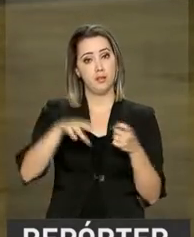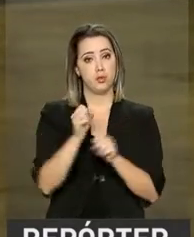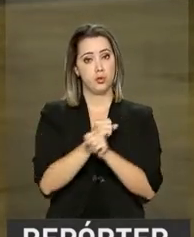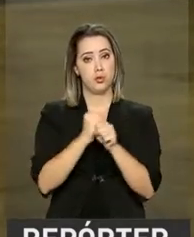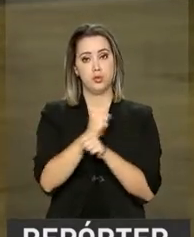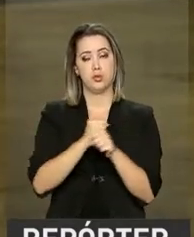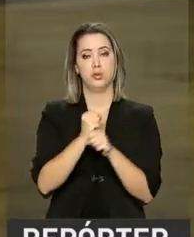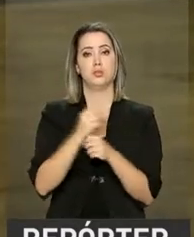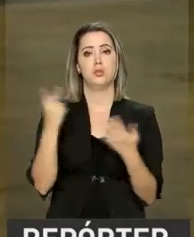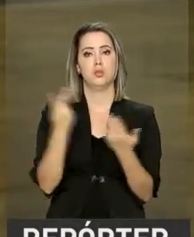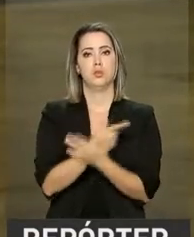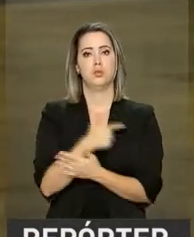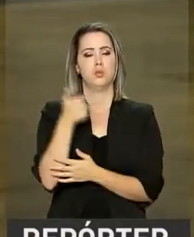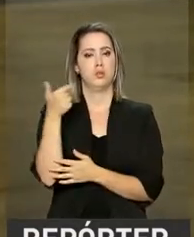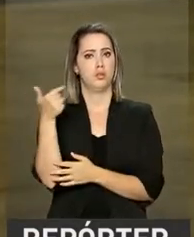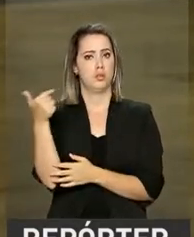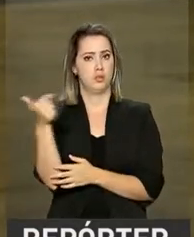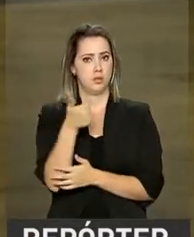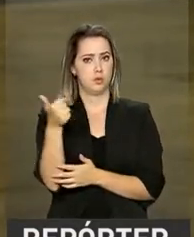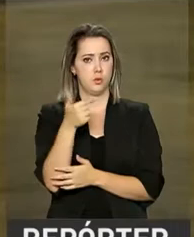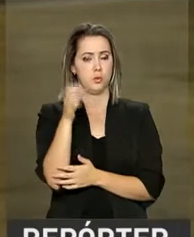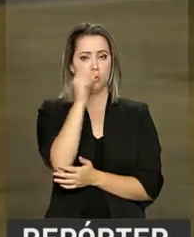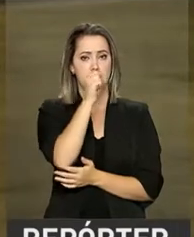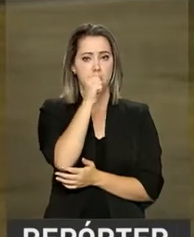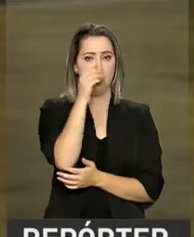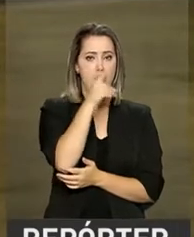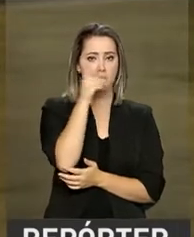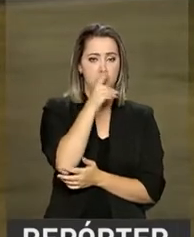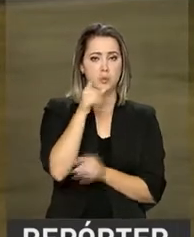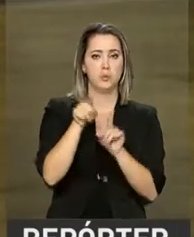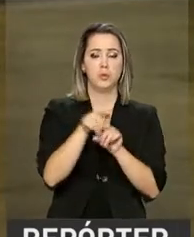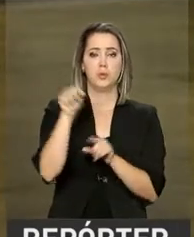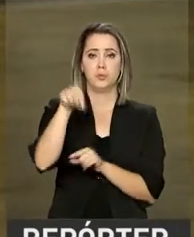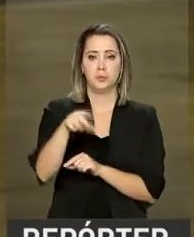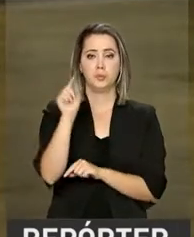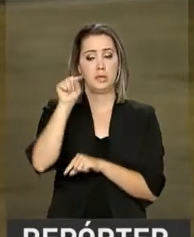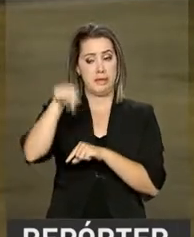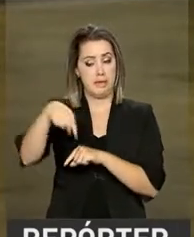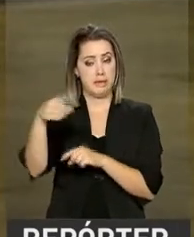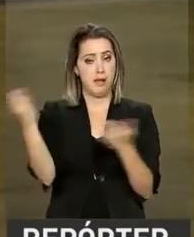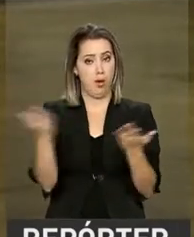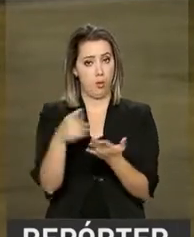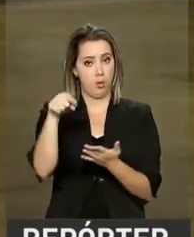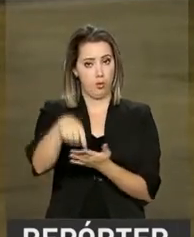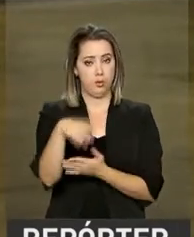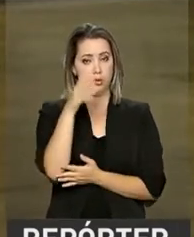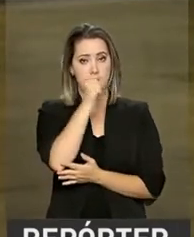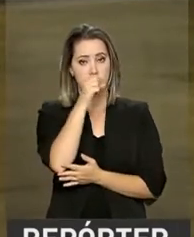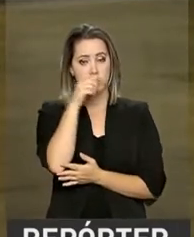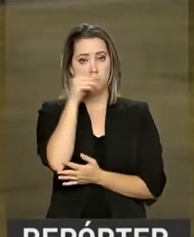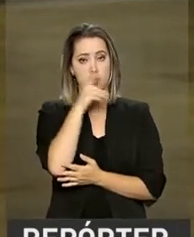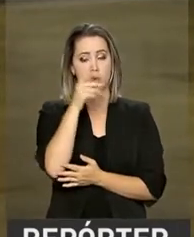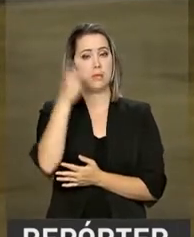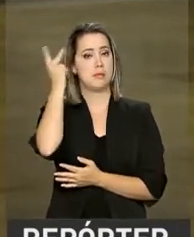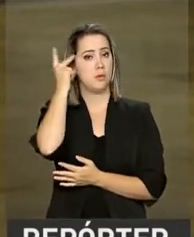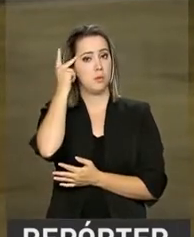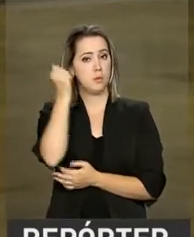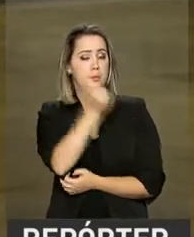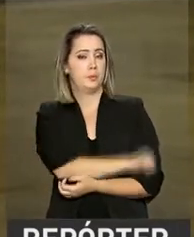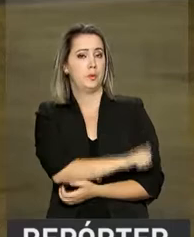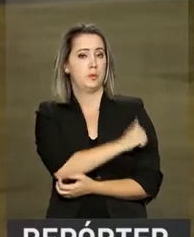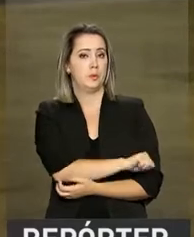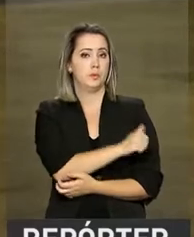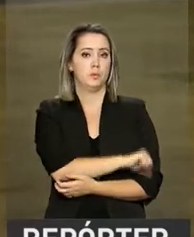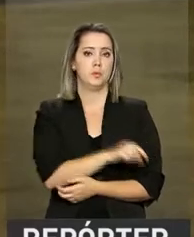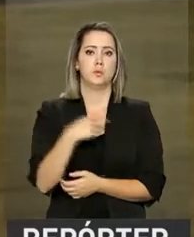acontecer em dois finais de semana diferente da primeira etapa será neste próximo fim de semana nas cidades de são paulo rio de